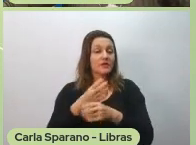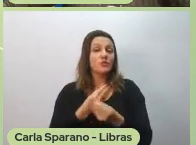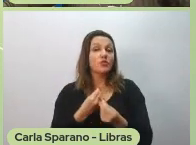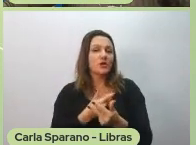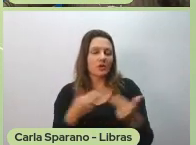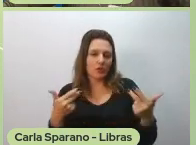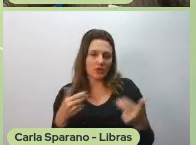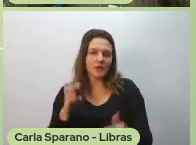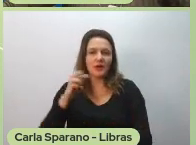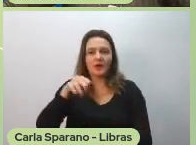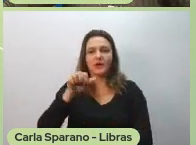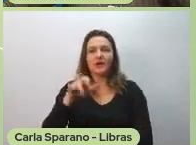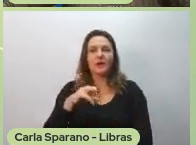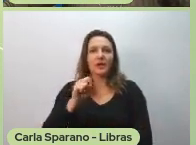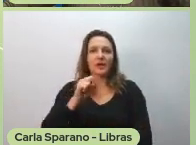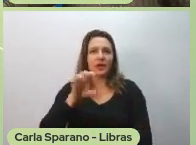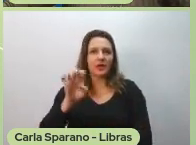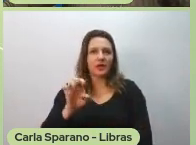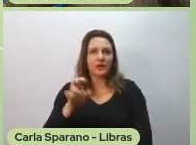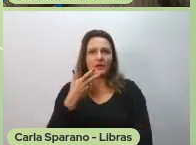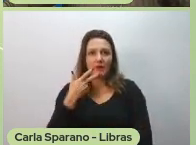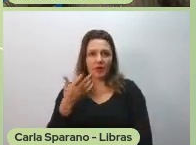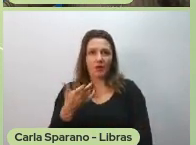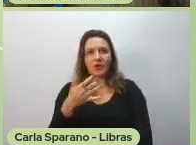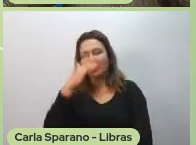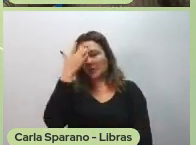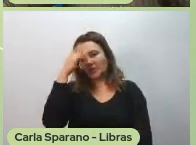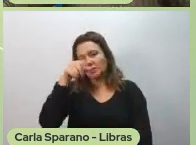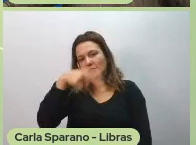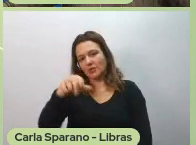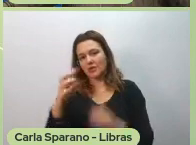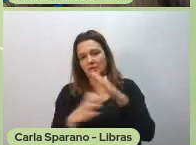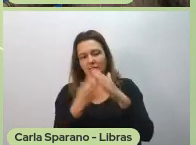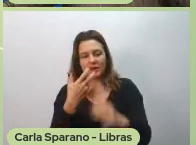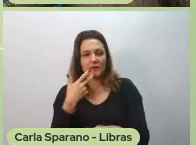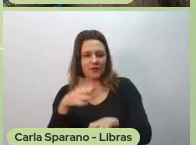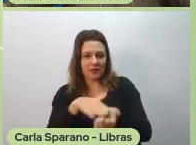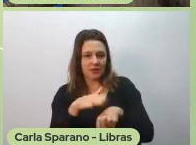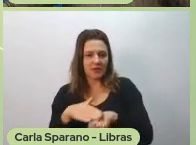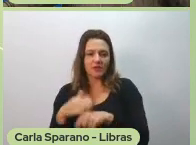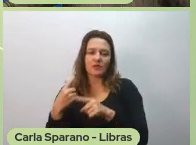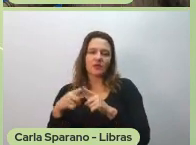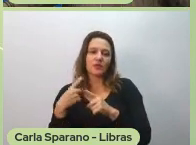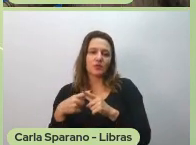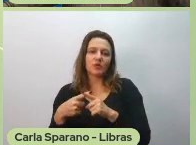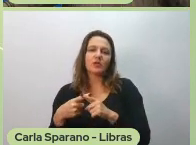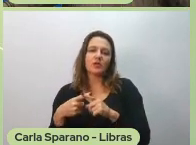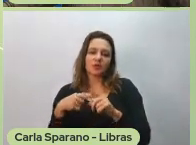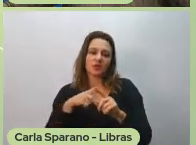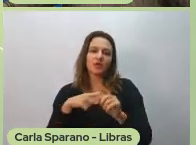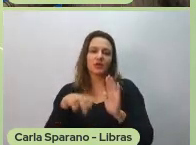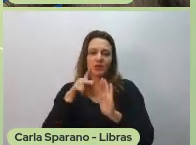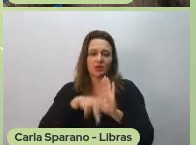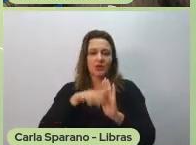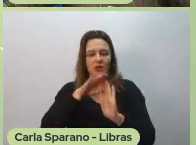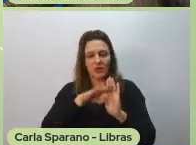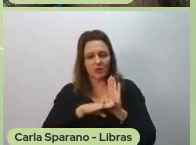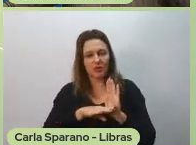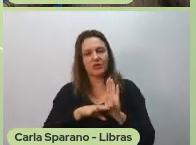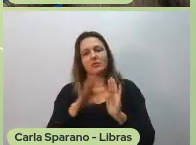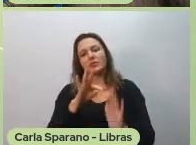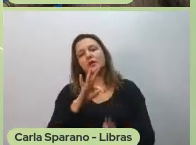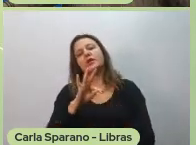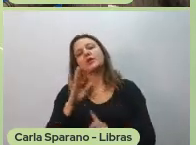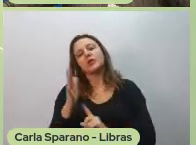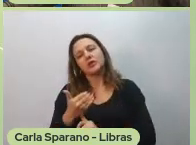mas tinha uma coisa que ficou na minha cabeça, que eu não sei se as outras empresas estão fazendo, porque além da gente trazer, a gente tem programas de trainee tech, a gente